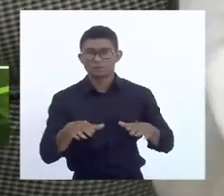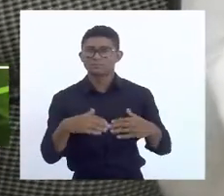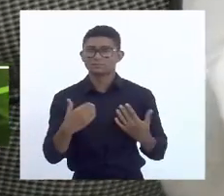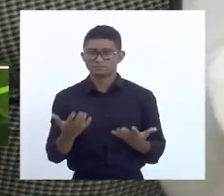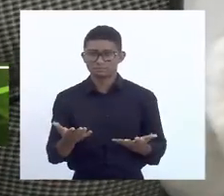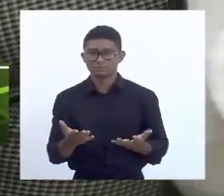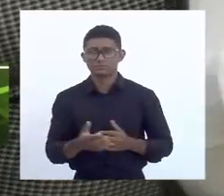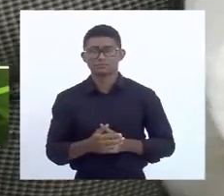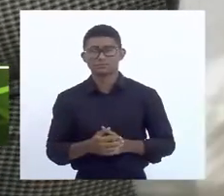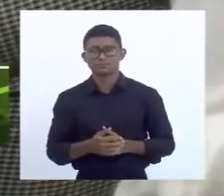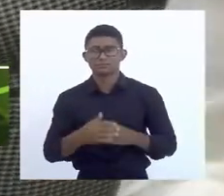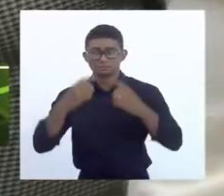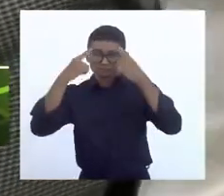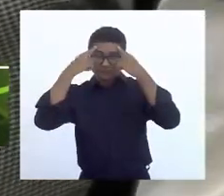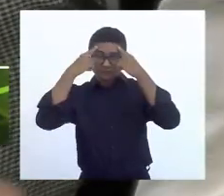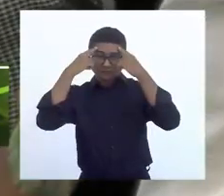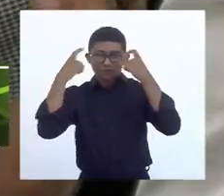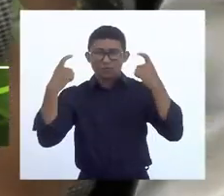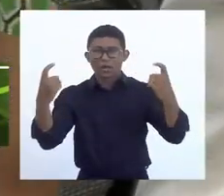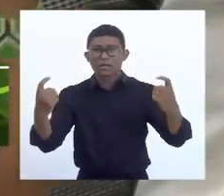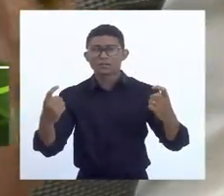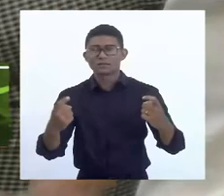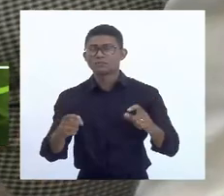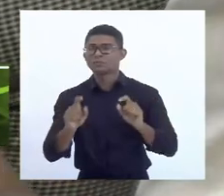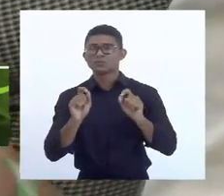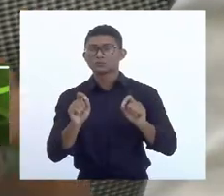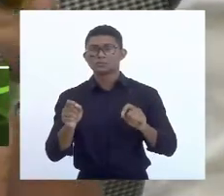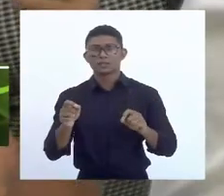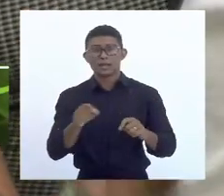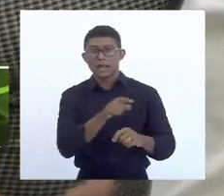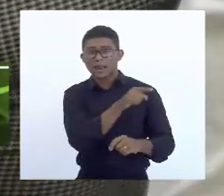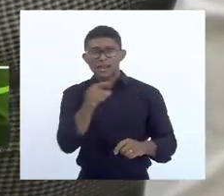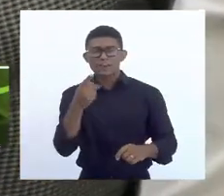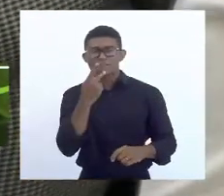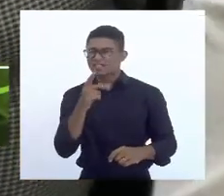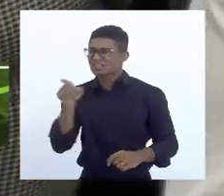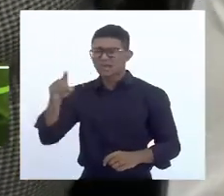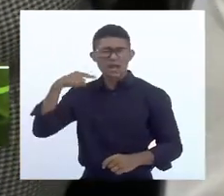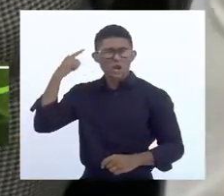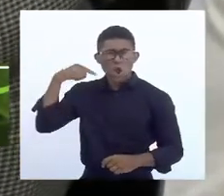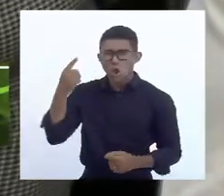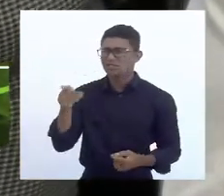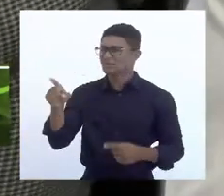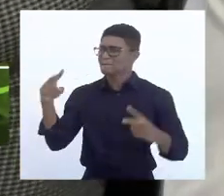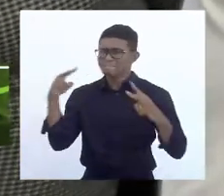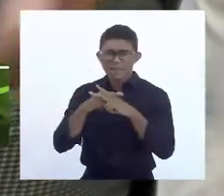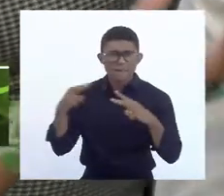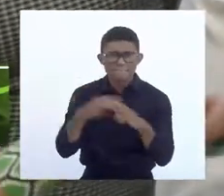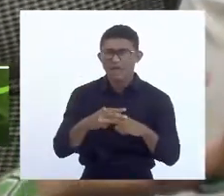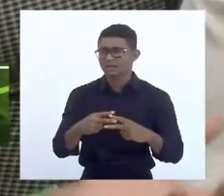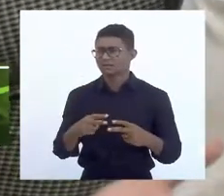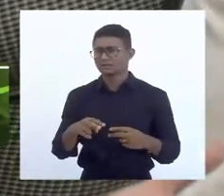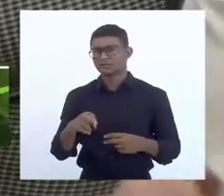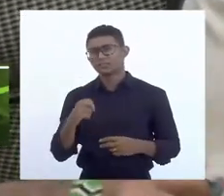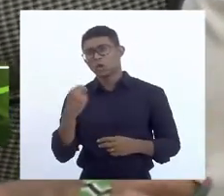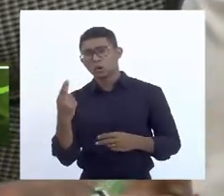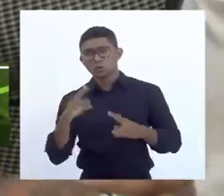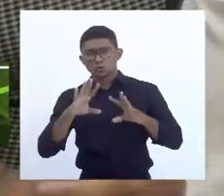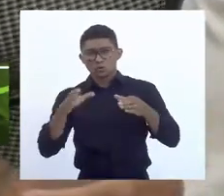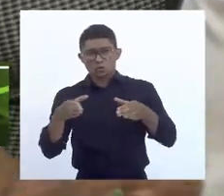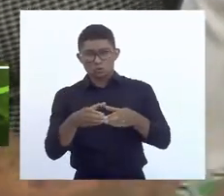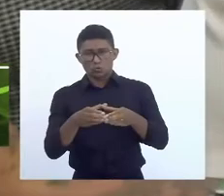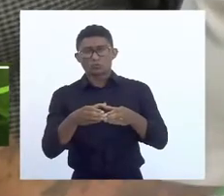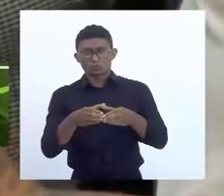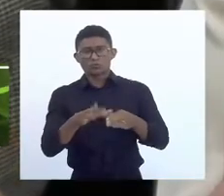Violência, horror, que se expressa quando a gente é chamada de louca, de barraqueira, quando não estamos nas presidências das comissões,